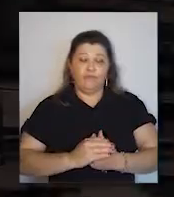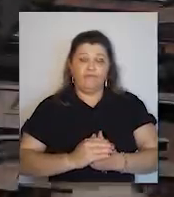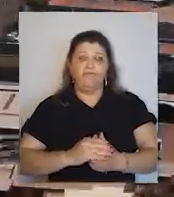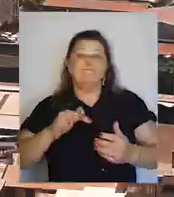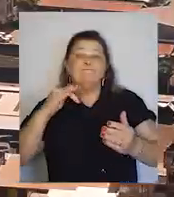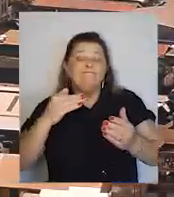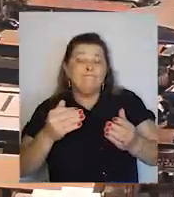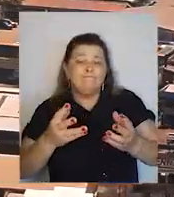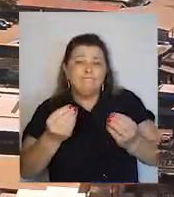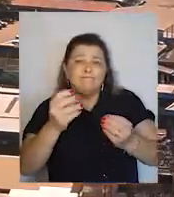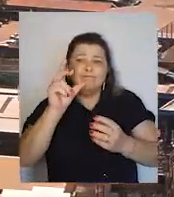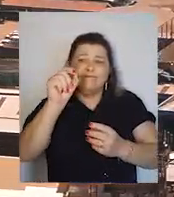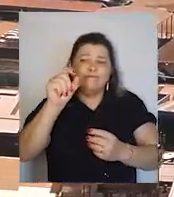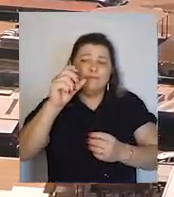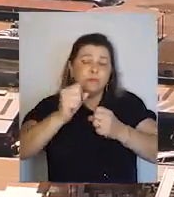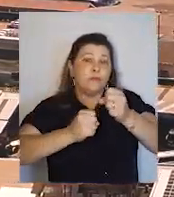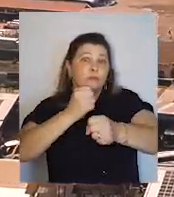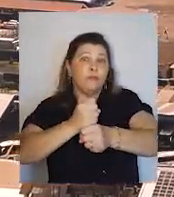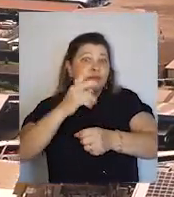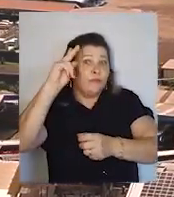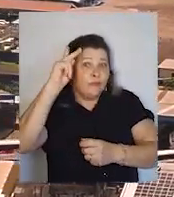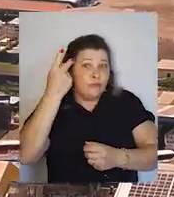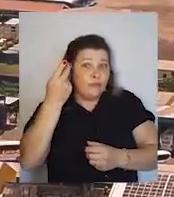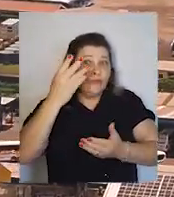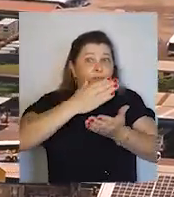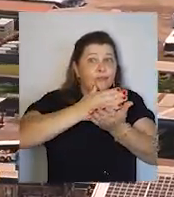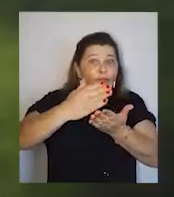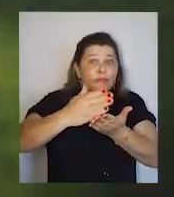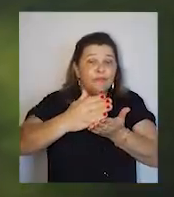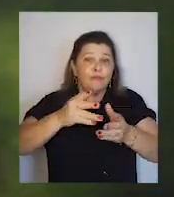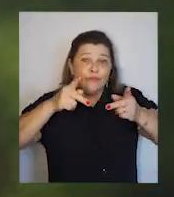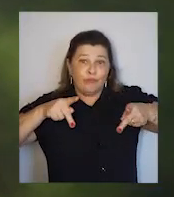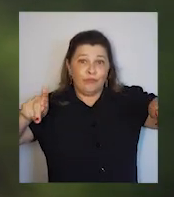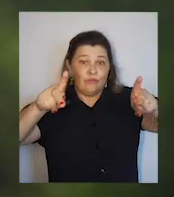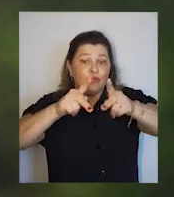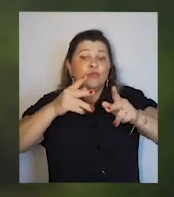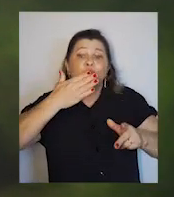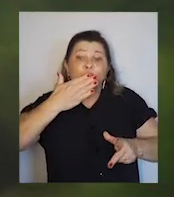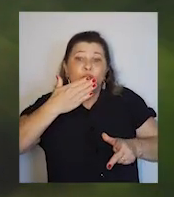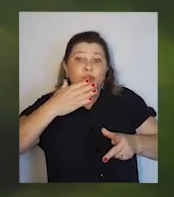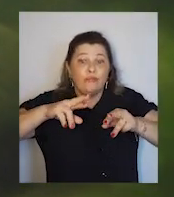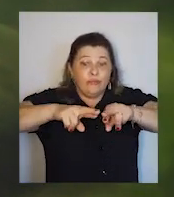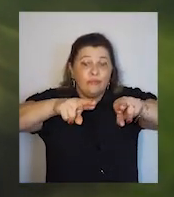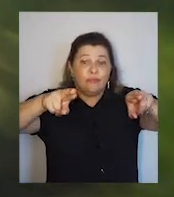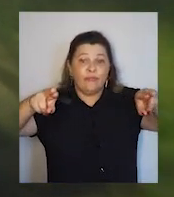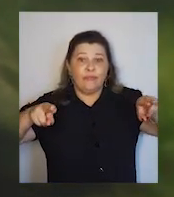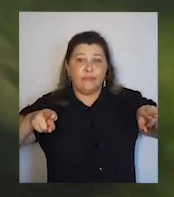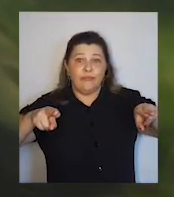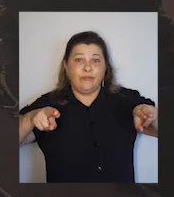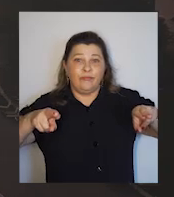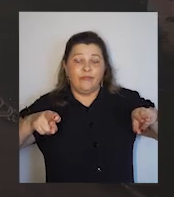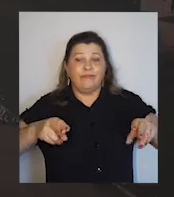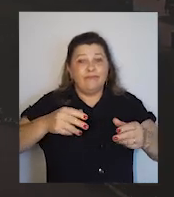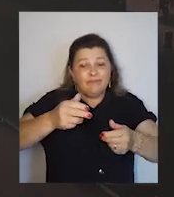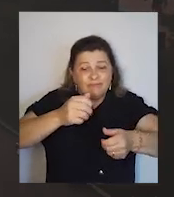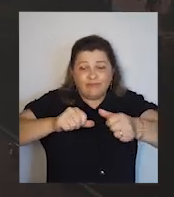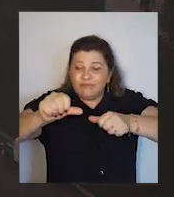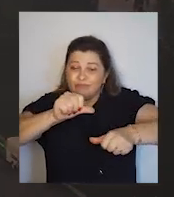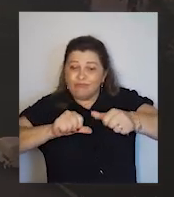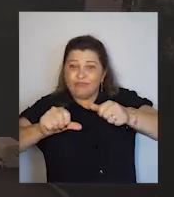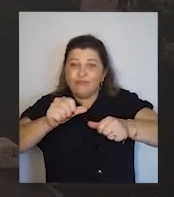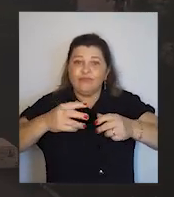Fruto de mais de 10 mil anos de história, iniciada pelos povos indígenas da região, somado às influências